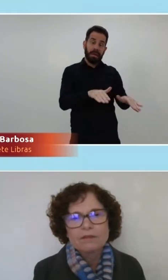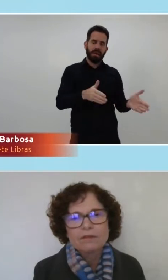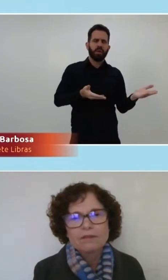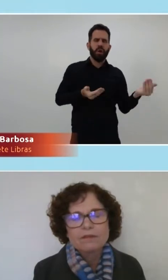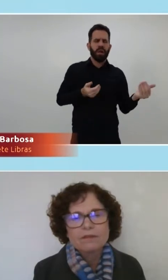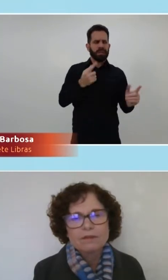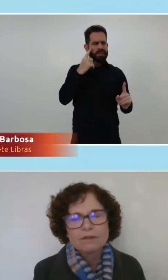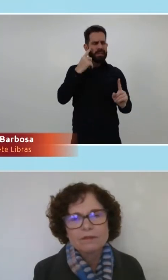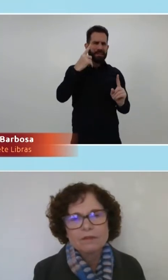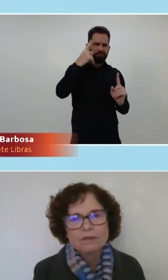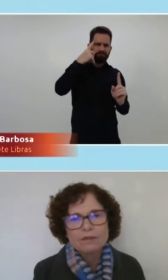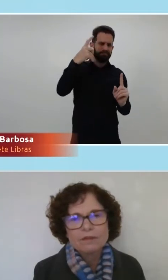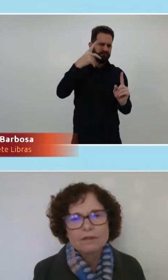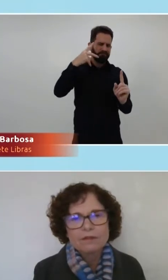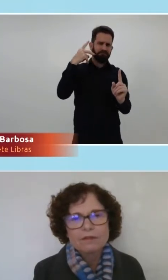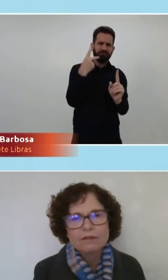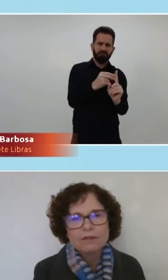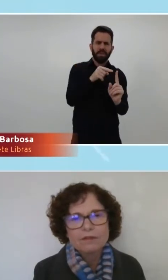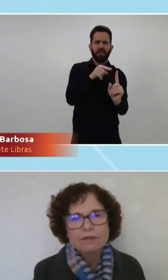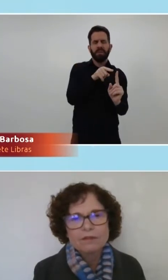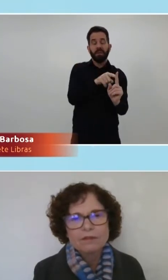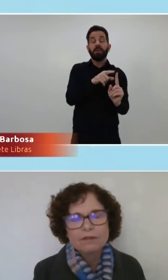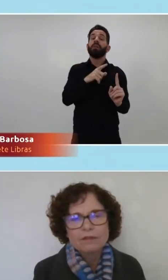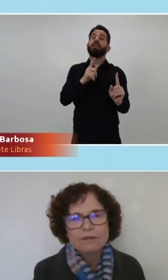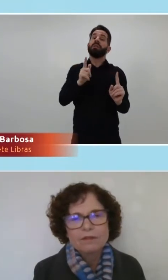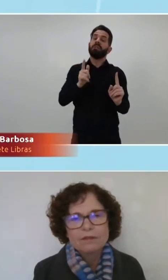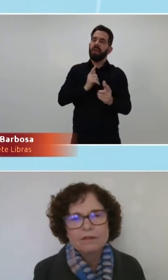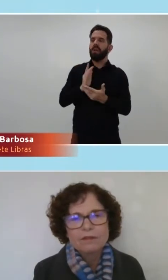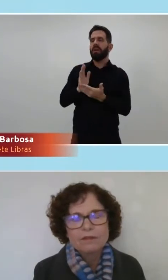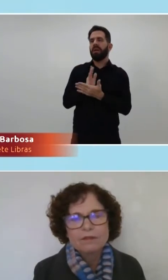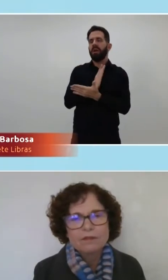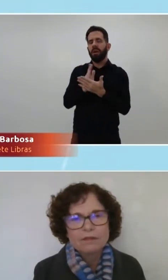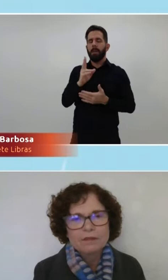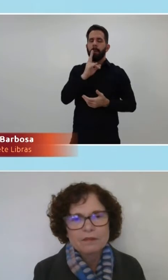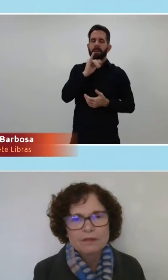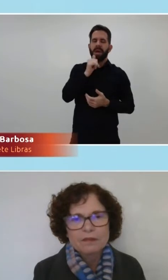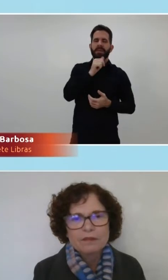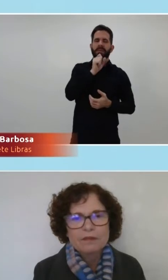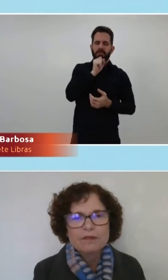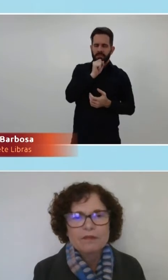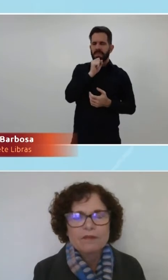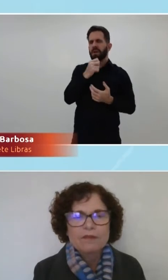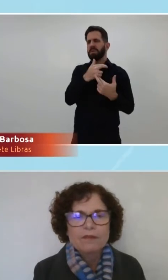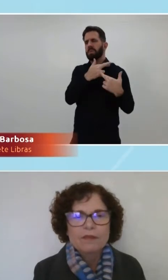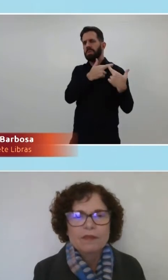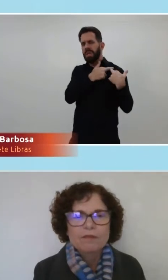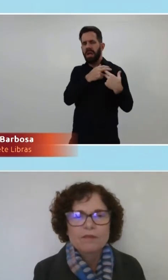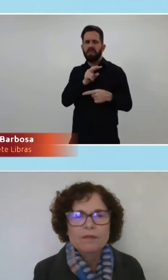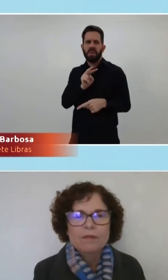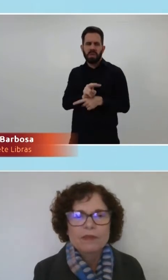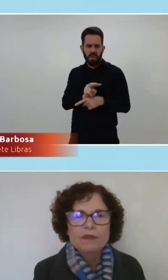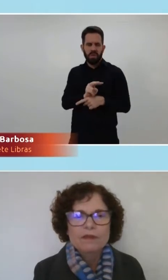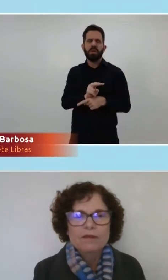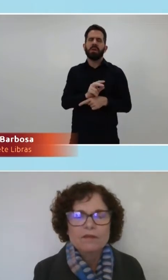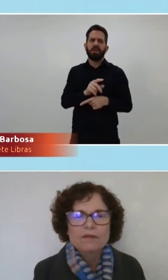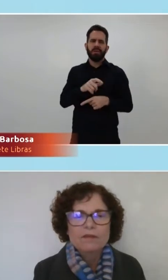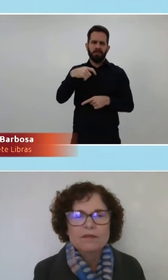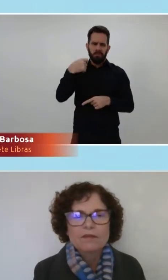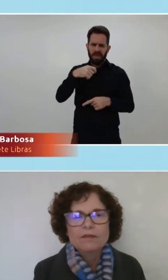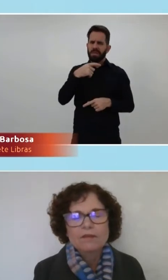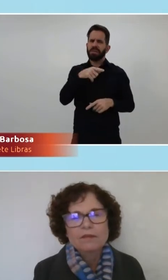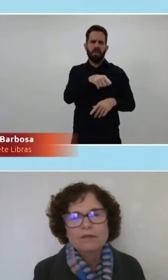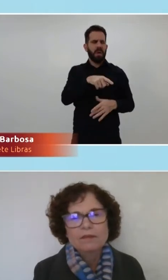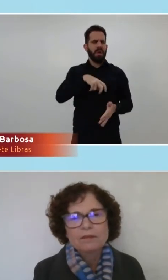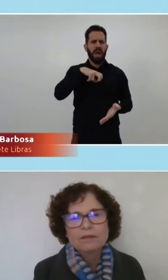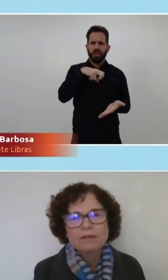uma ideia ainda arraigada em alguns cuidadores, pais responsáveis, de que é necessário imprimir certos